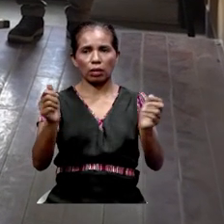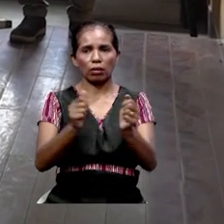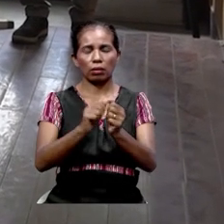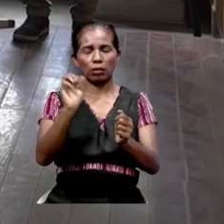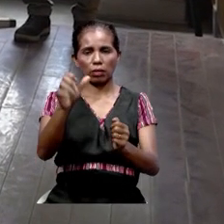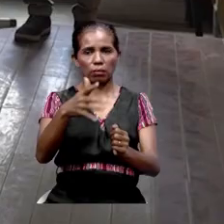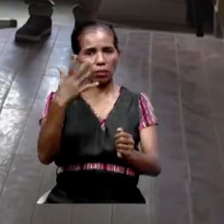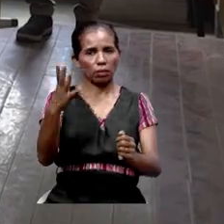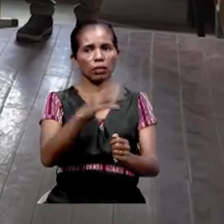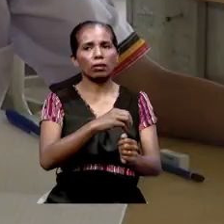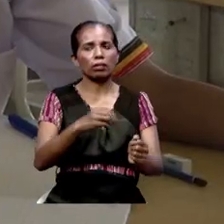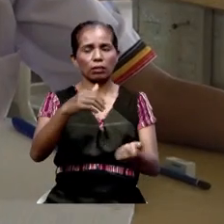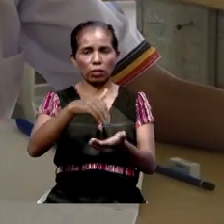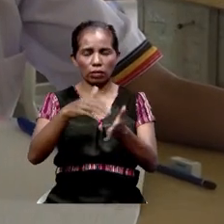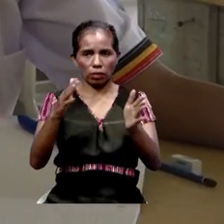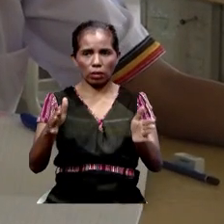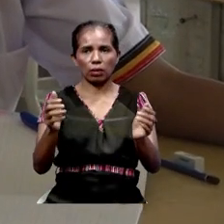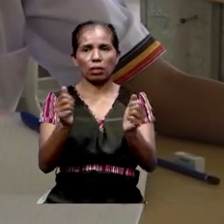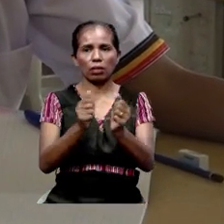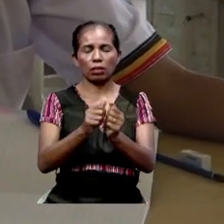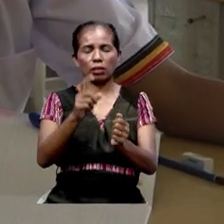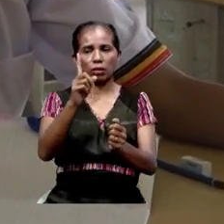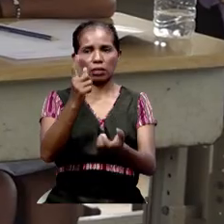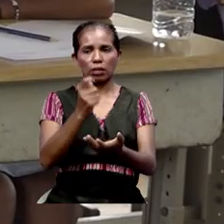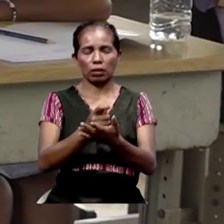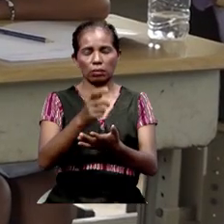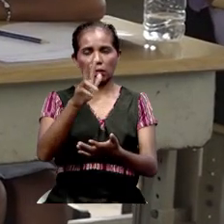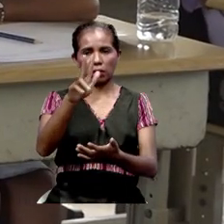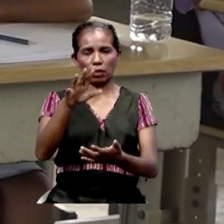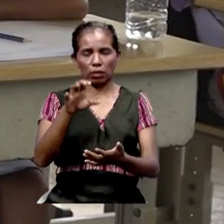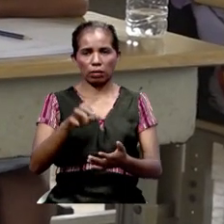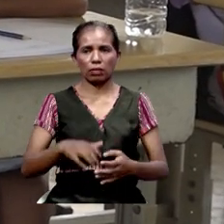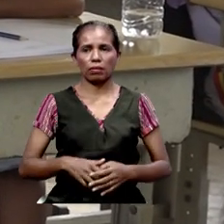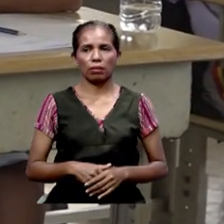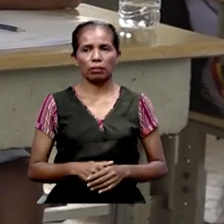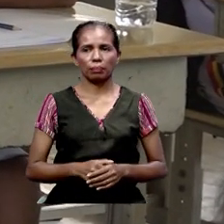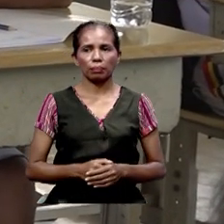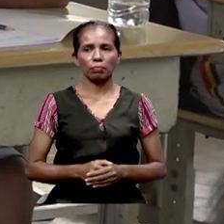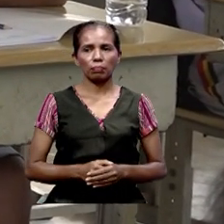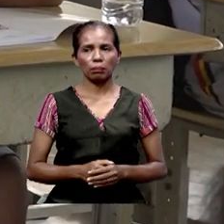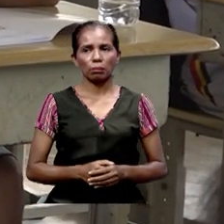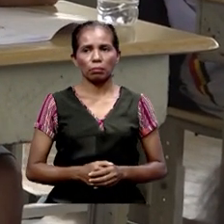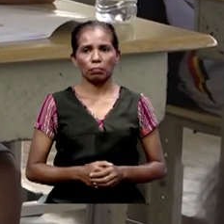Resin Lima, no estudante Ramuto Krihunida Atustolo, Emerenciana Martins, Lamberto da Silva e GMN.